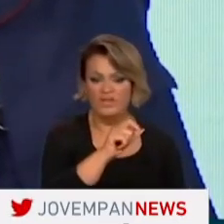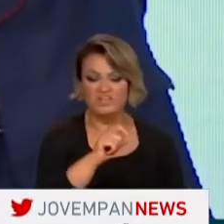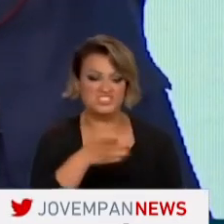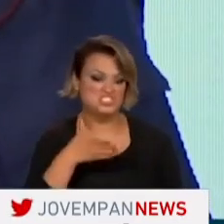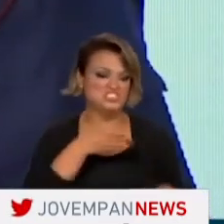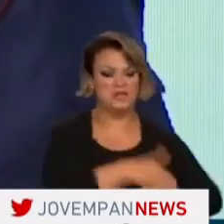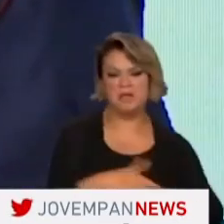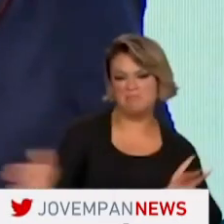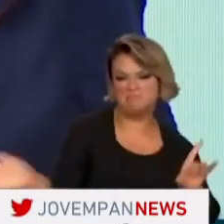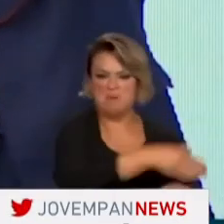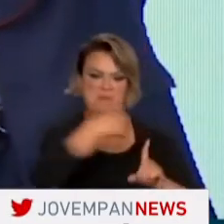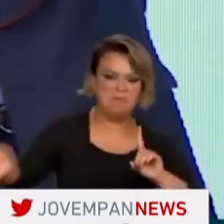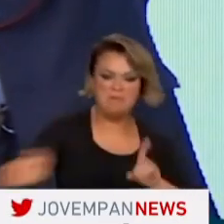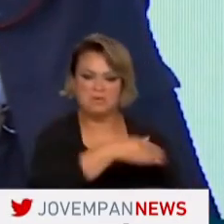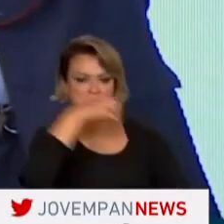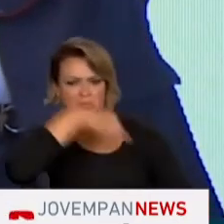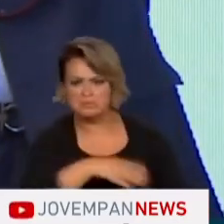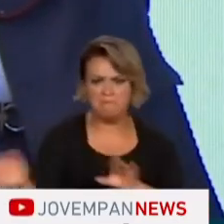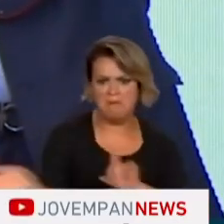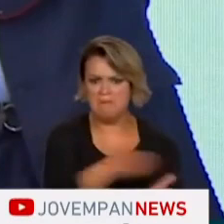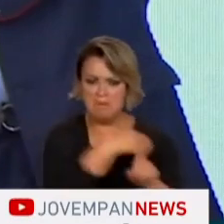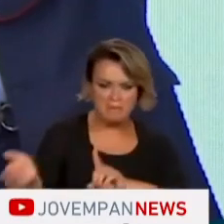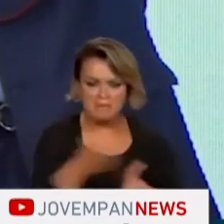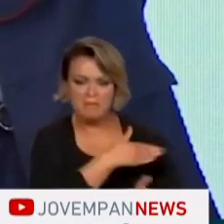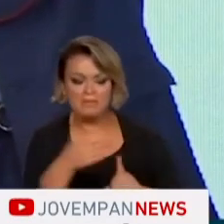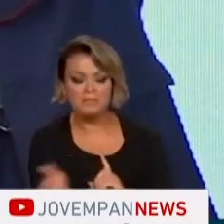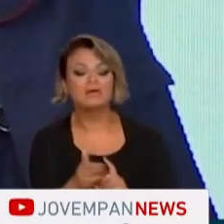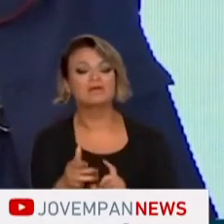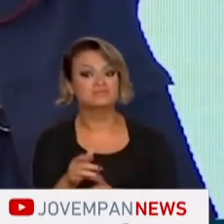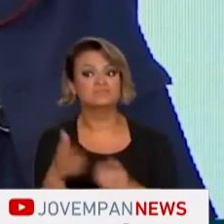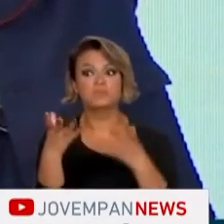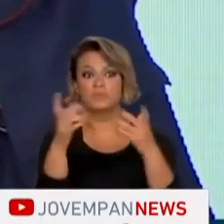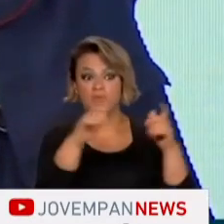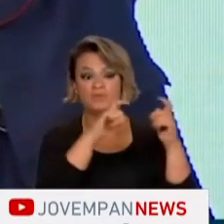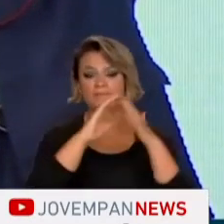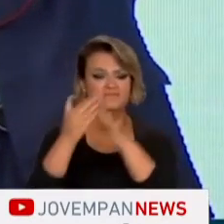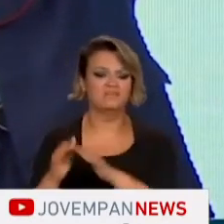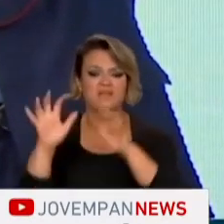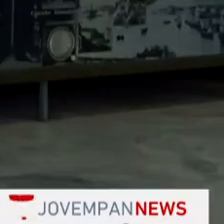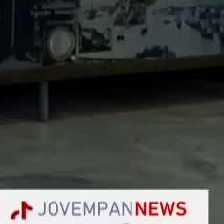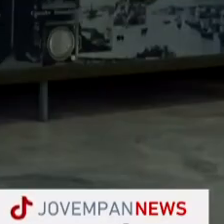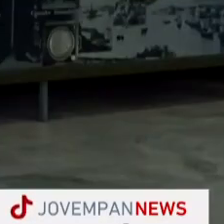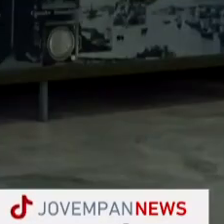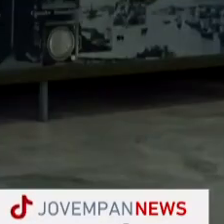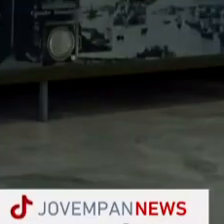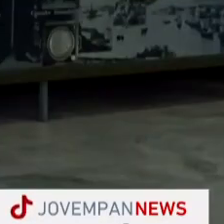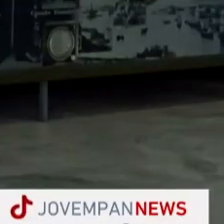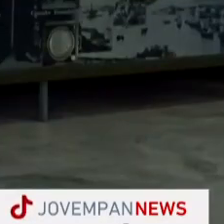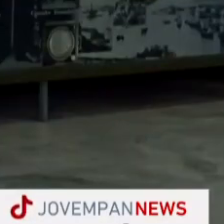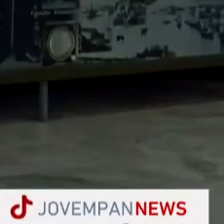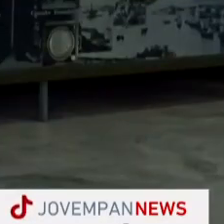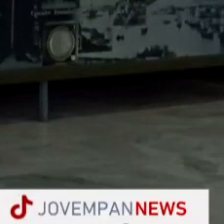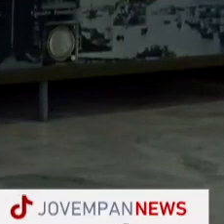Tenta resolver da forma mais bruta possível e isso acontece em quase toda a periferia do país. A promessa é destinar